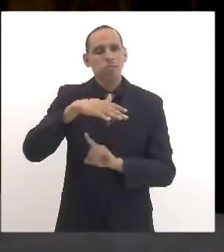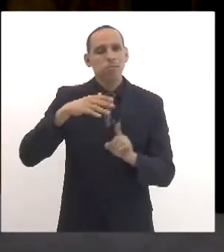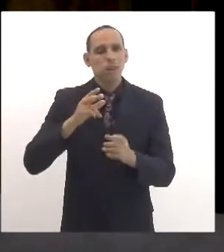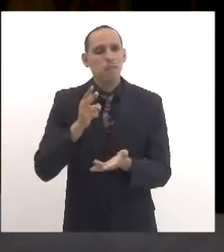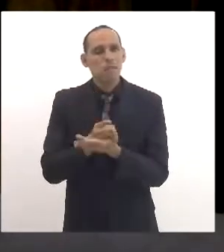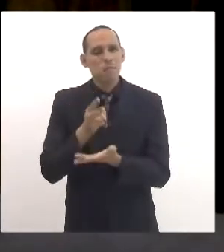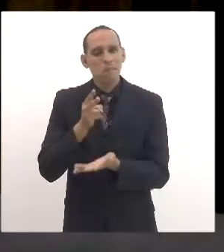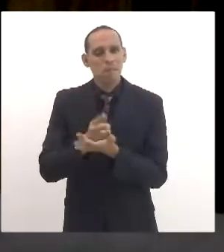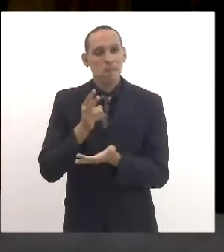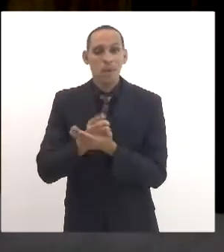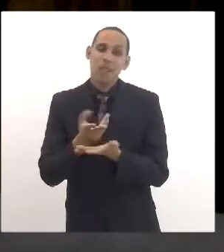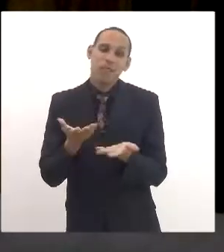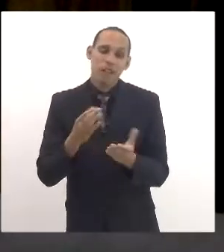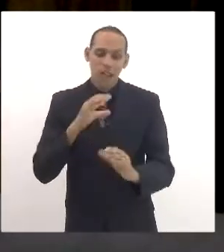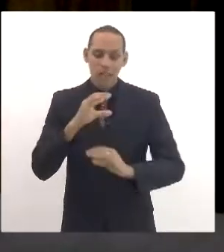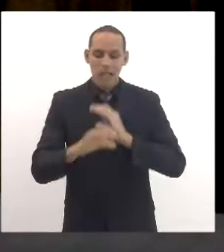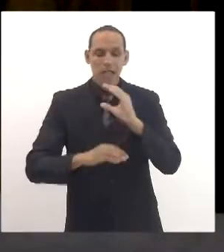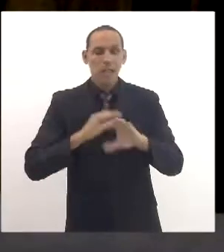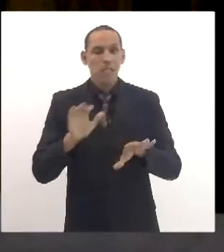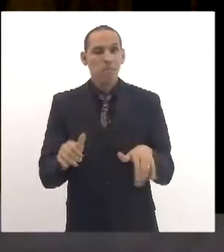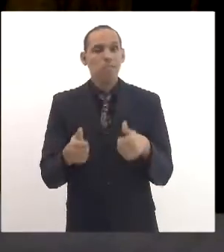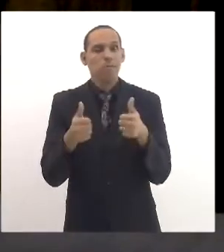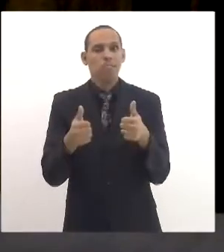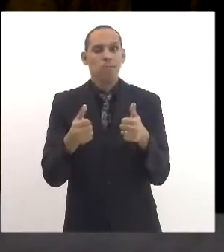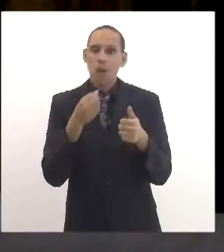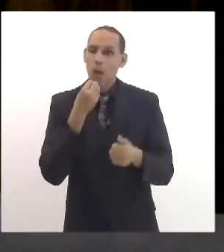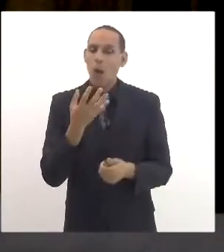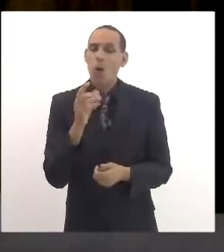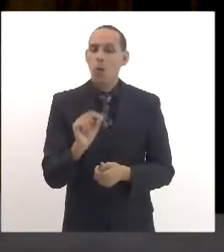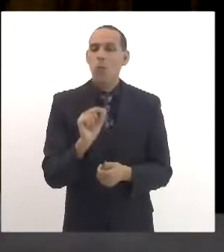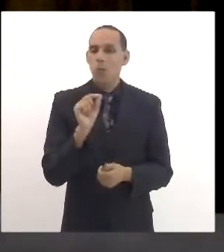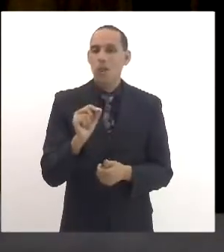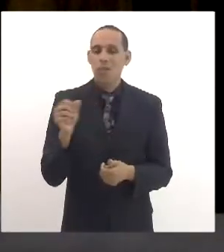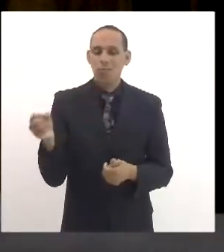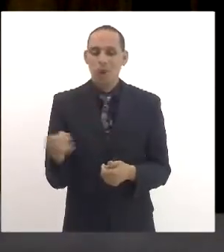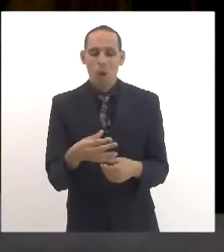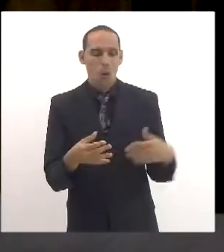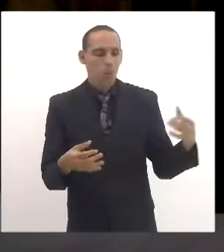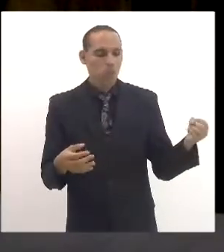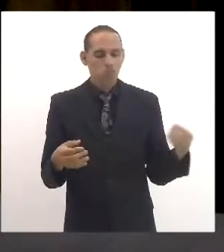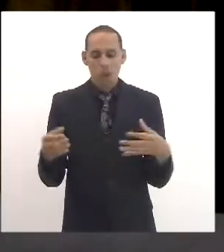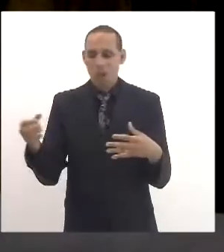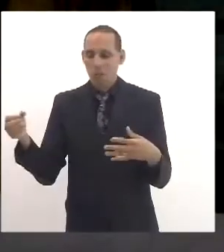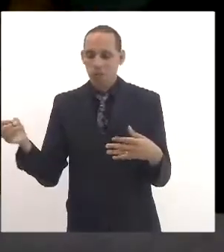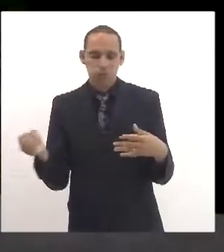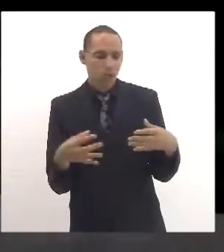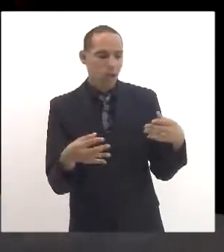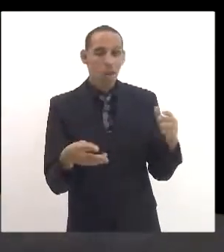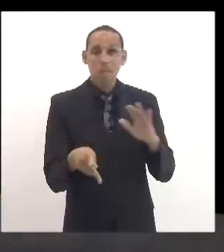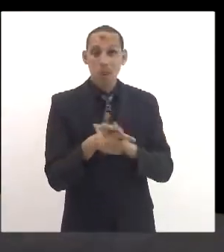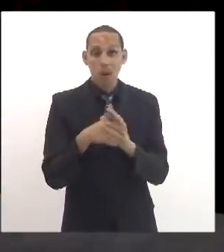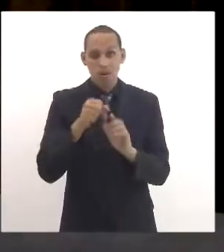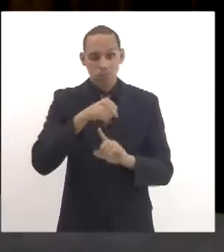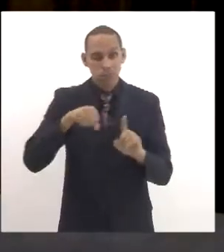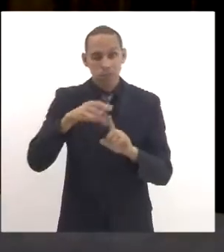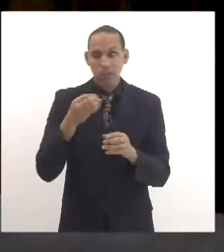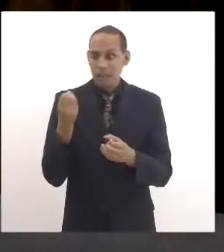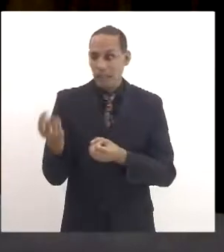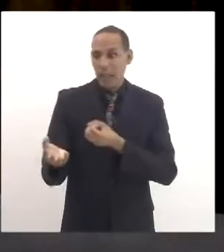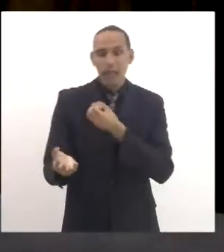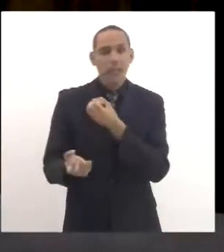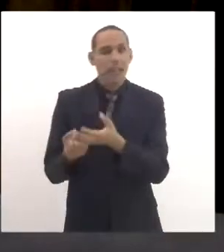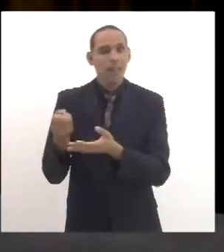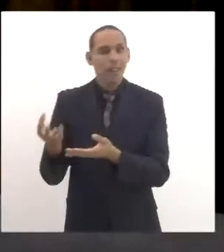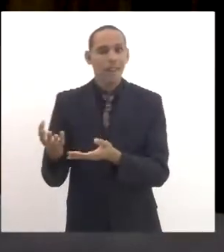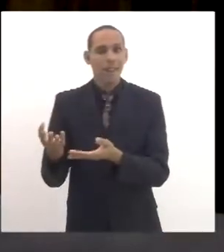há um ciclo virtuoso de inovação que parte da sociedade e